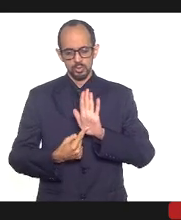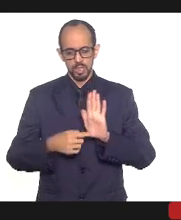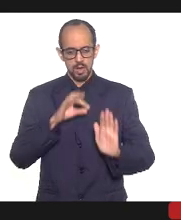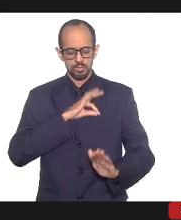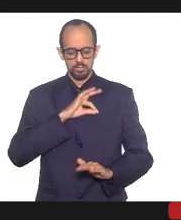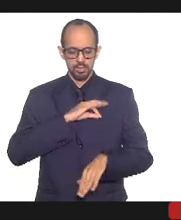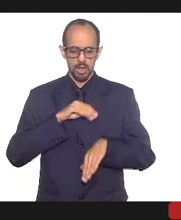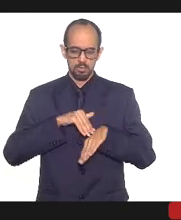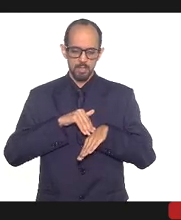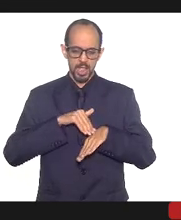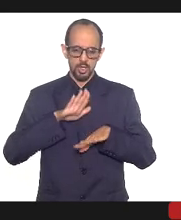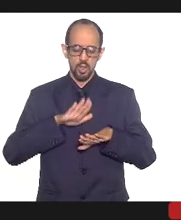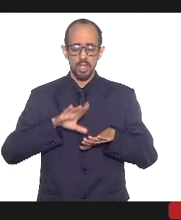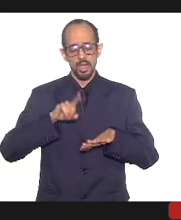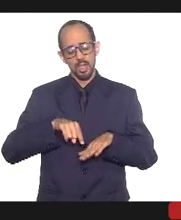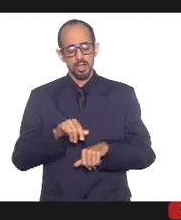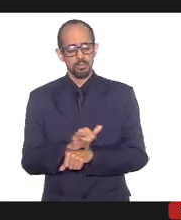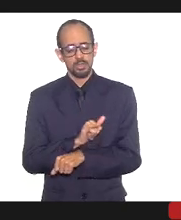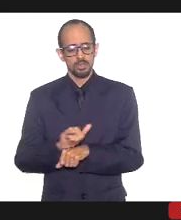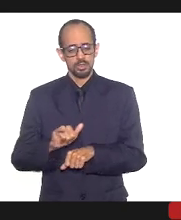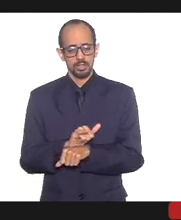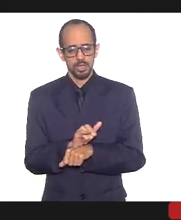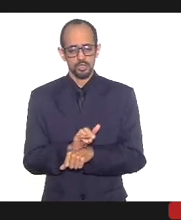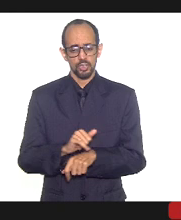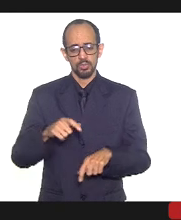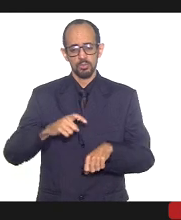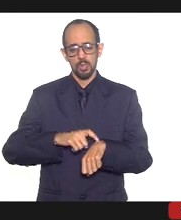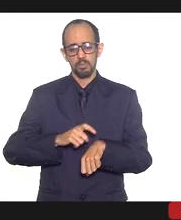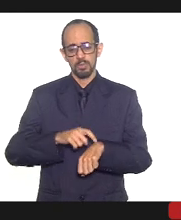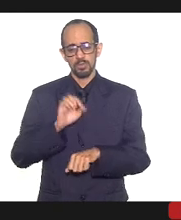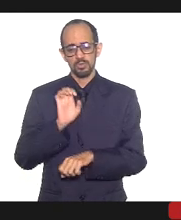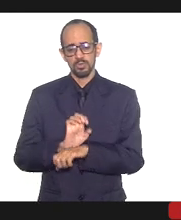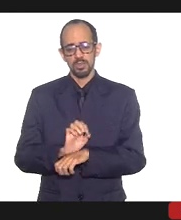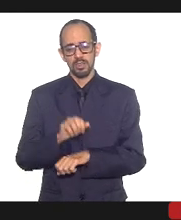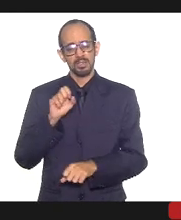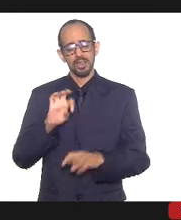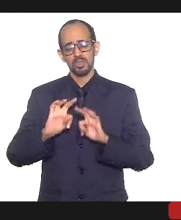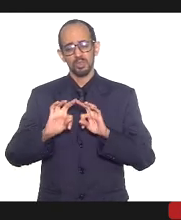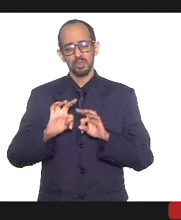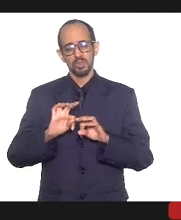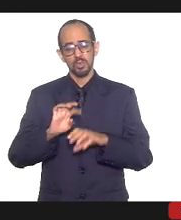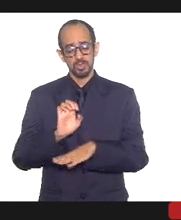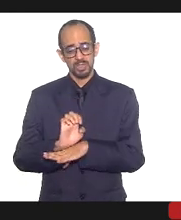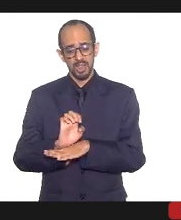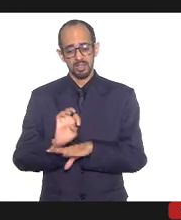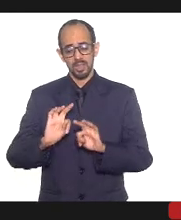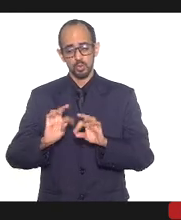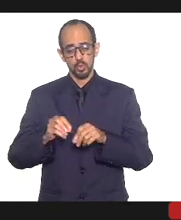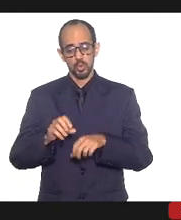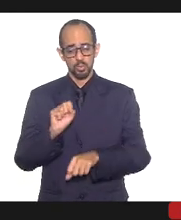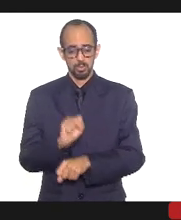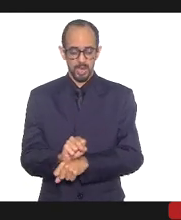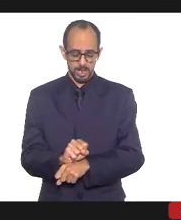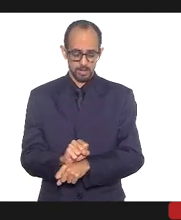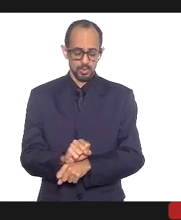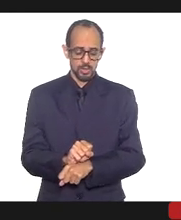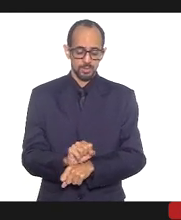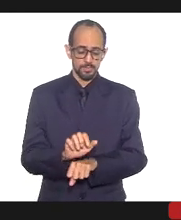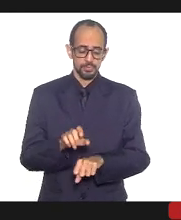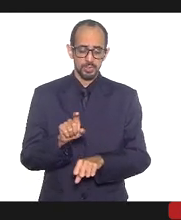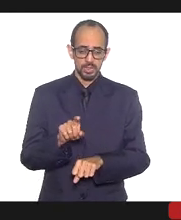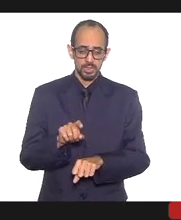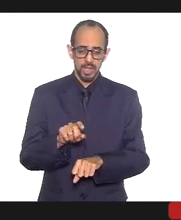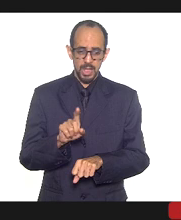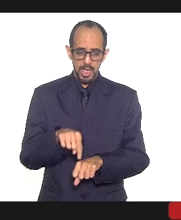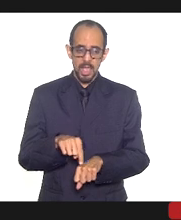Estado está muito engessado. Então, eu queria ter um panorama do andamento dessas ações que podem valorizar os